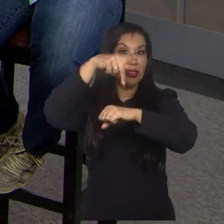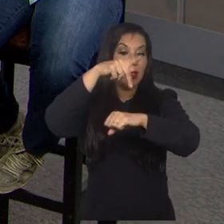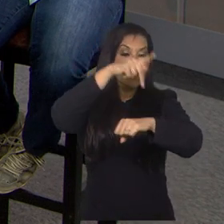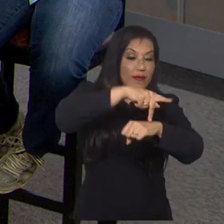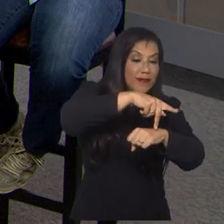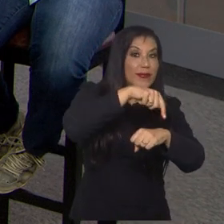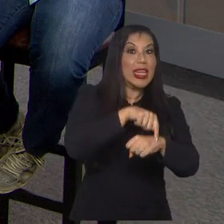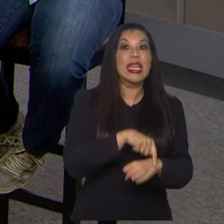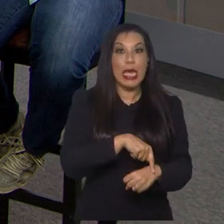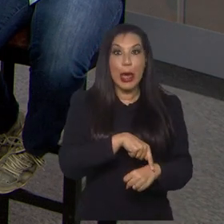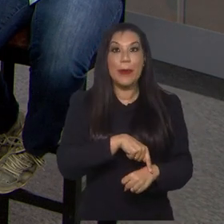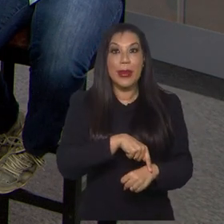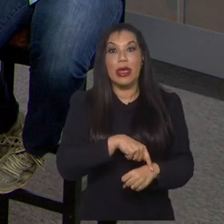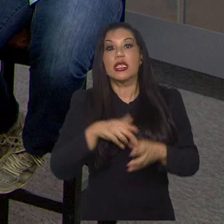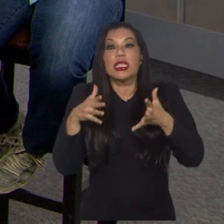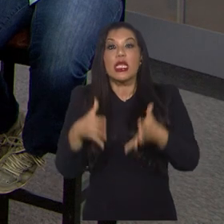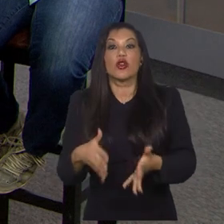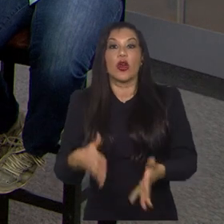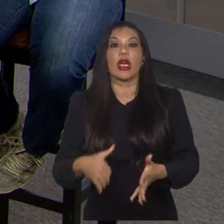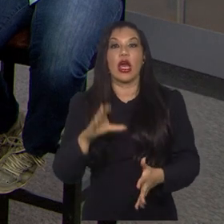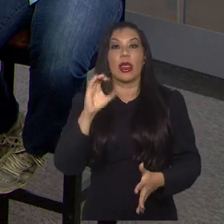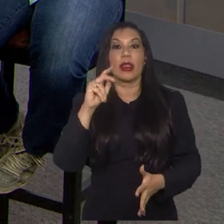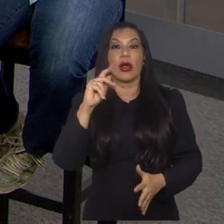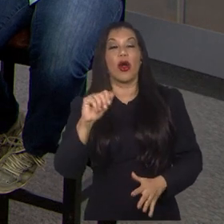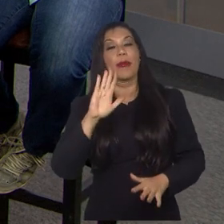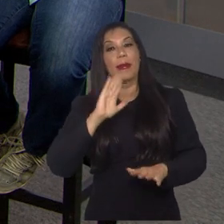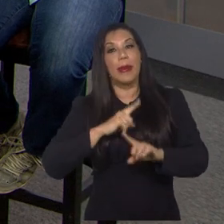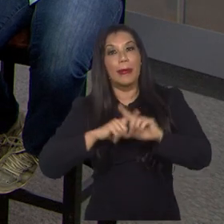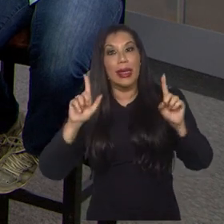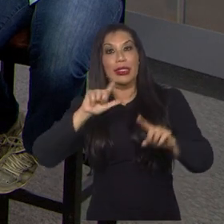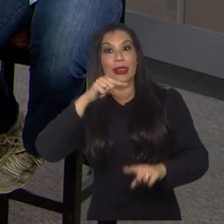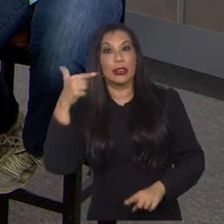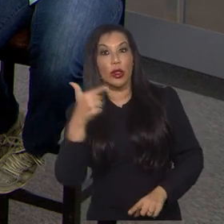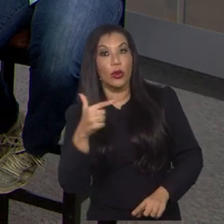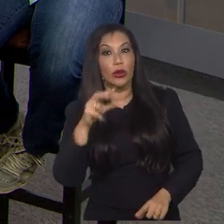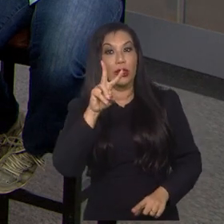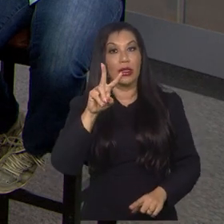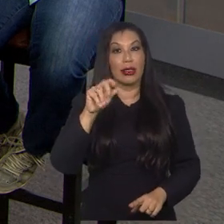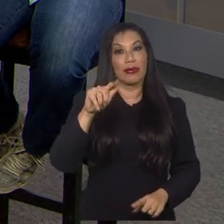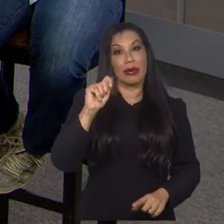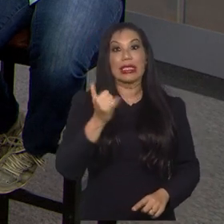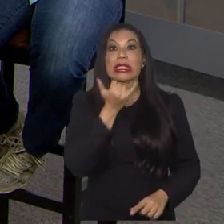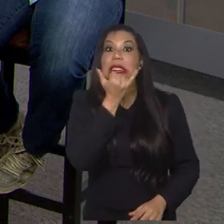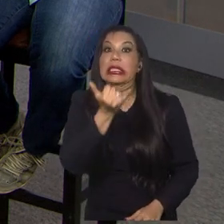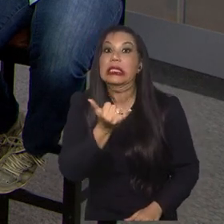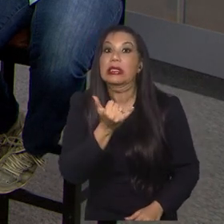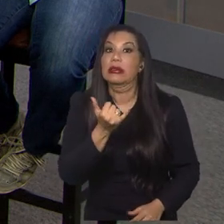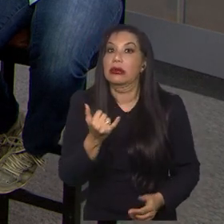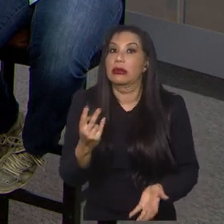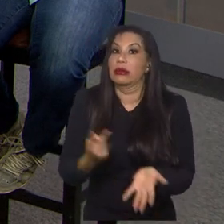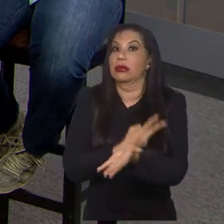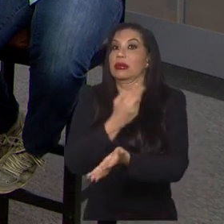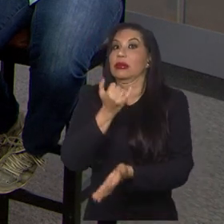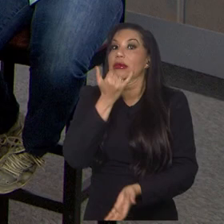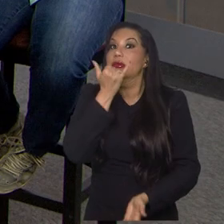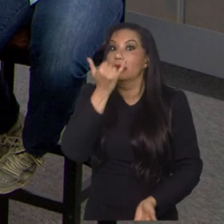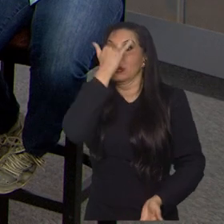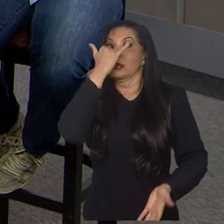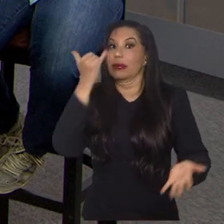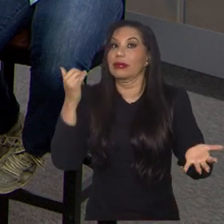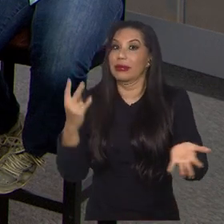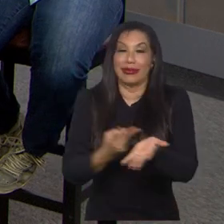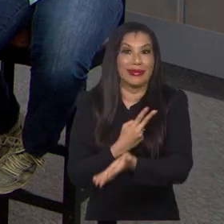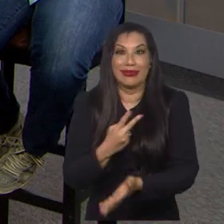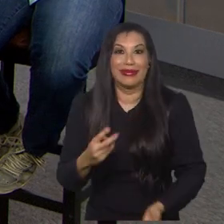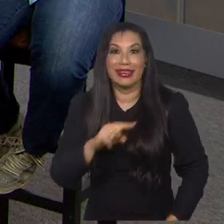Copa. Mas eu vou concordar com a Raquel que essa segunda vaga, a gente pode ver uma zebra aí. Eu não vou descartar a zebra nesse